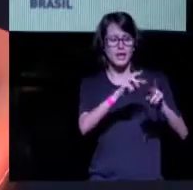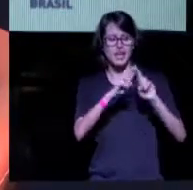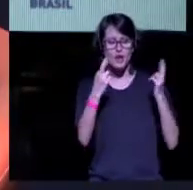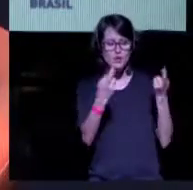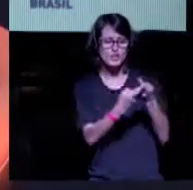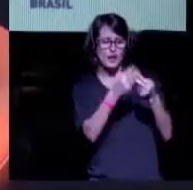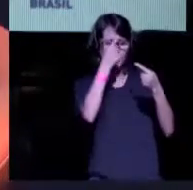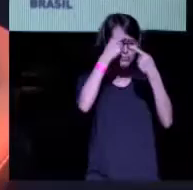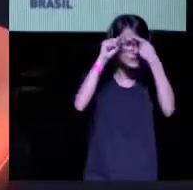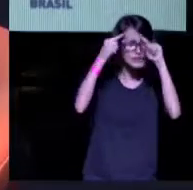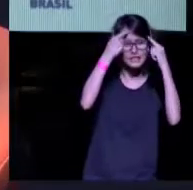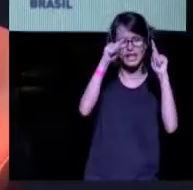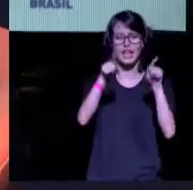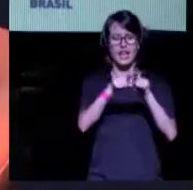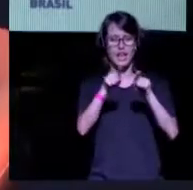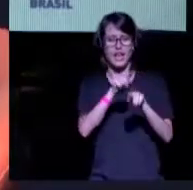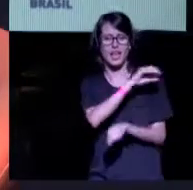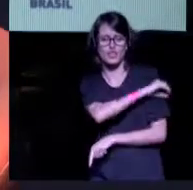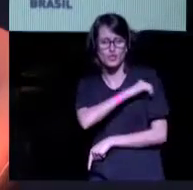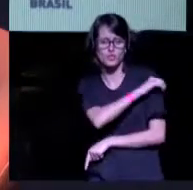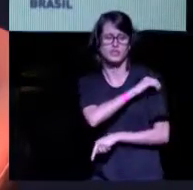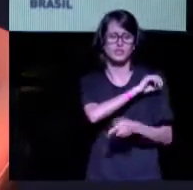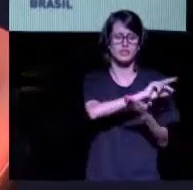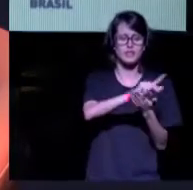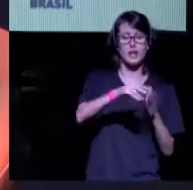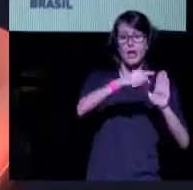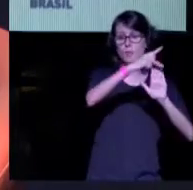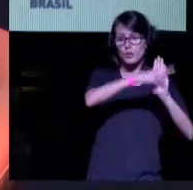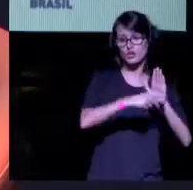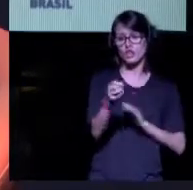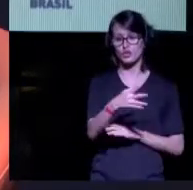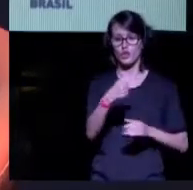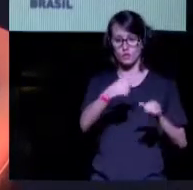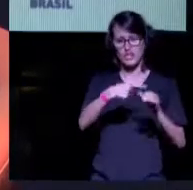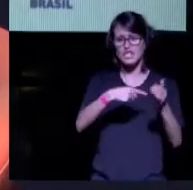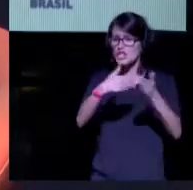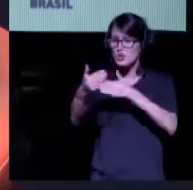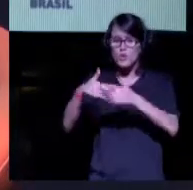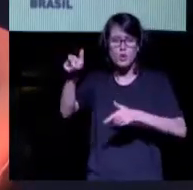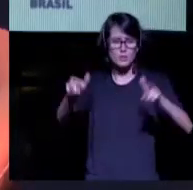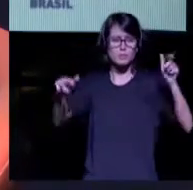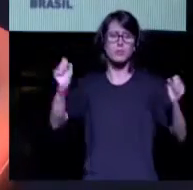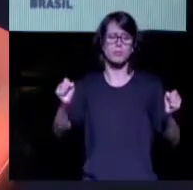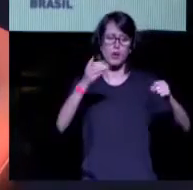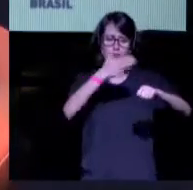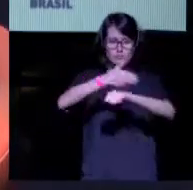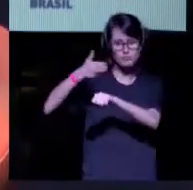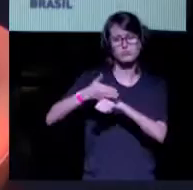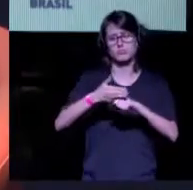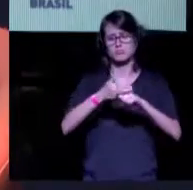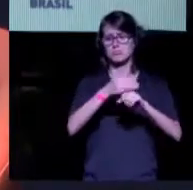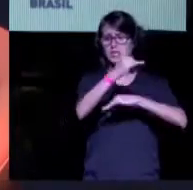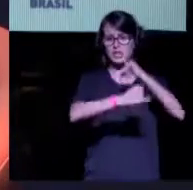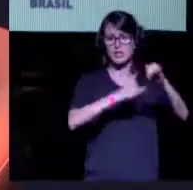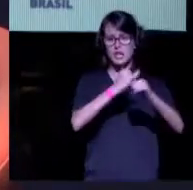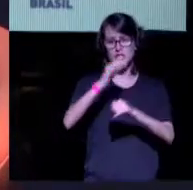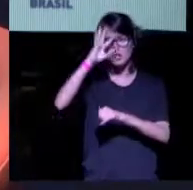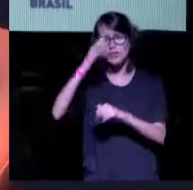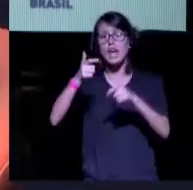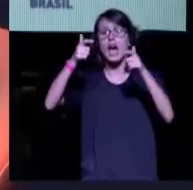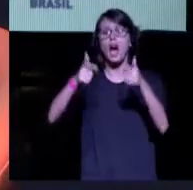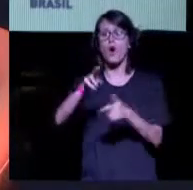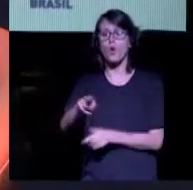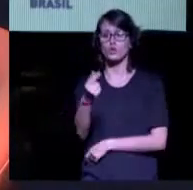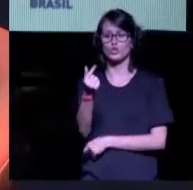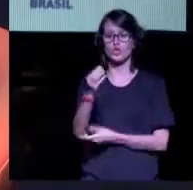qualquer um pode fazer votar online e decide aonde que o dinheiro deve ser gasto e qual o projecto vai ser financiada e